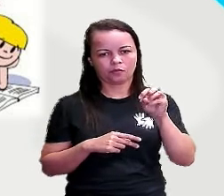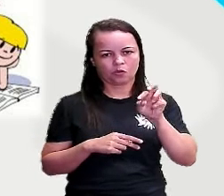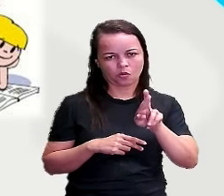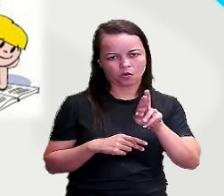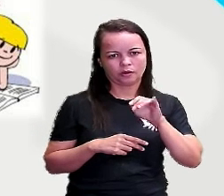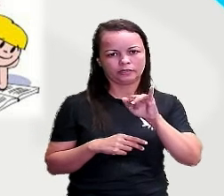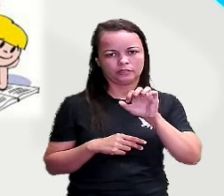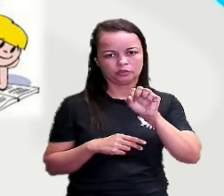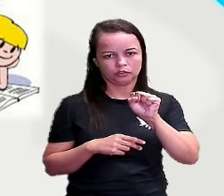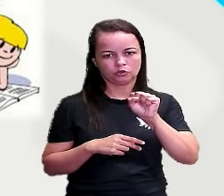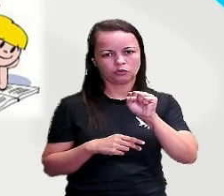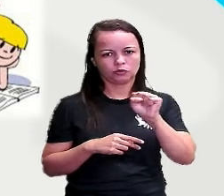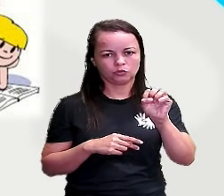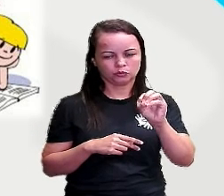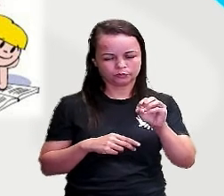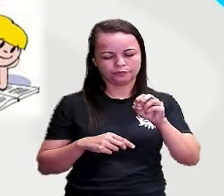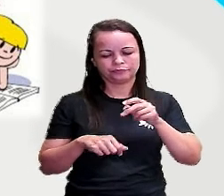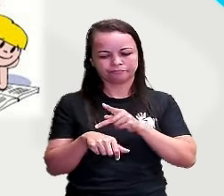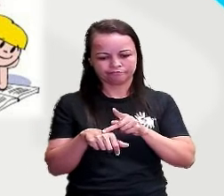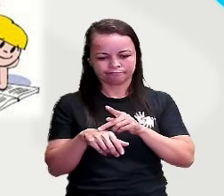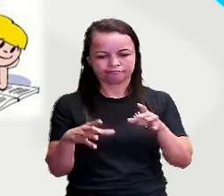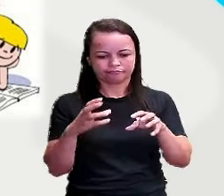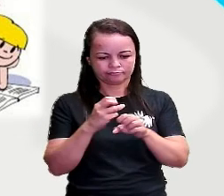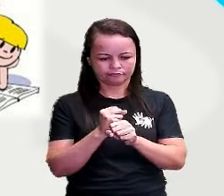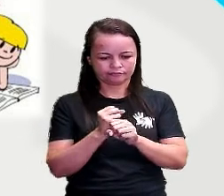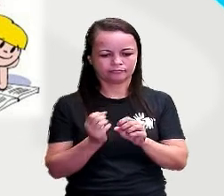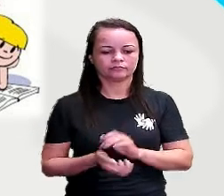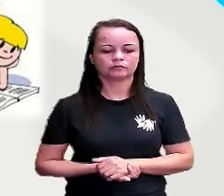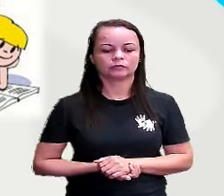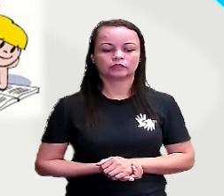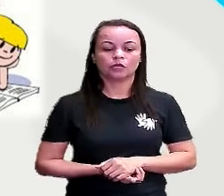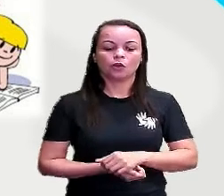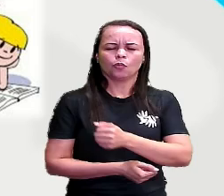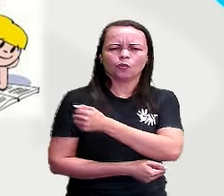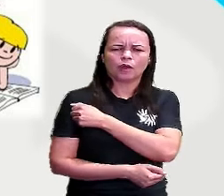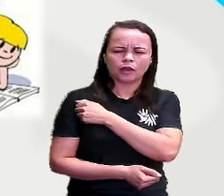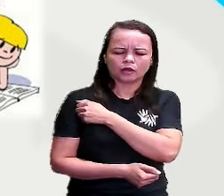O aluno faltou à escola, entretanto, fez a atividade de casa.